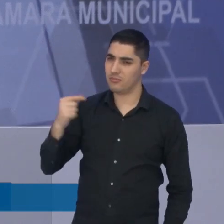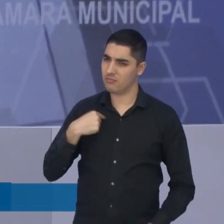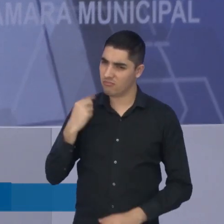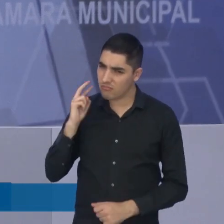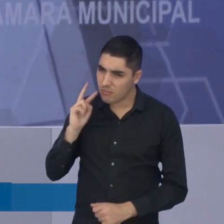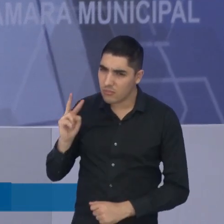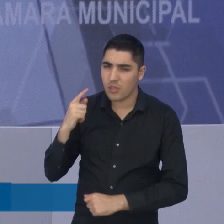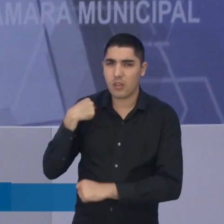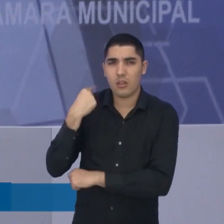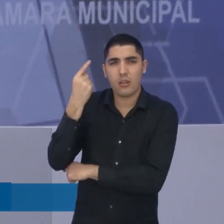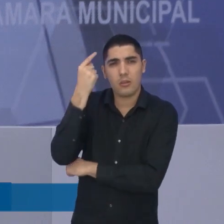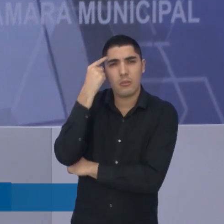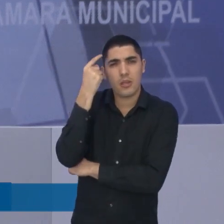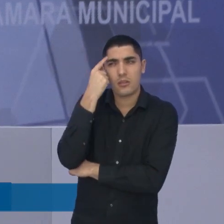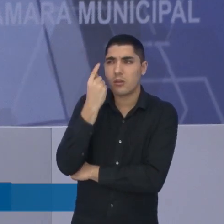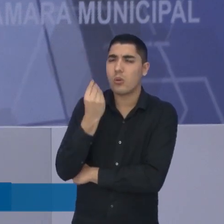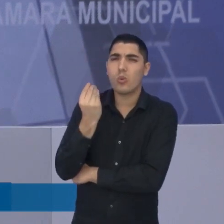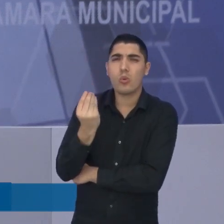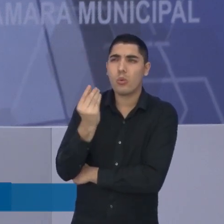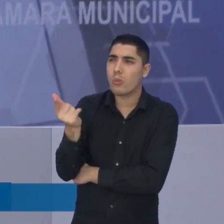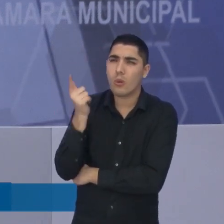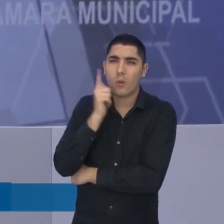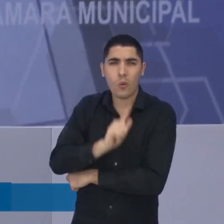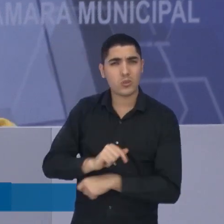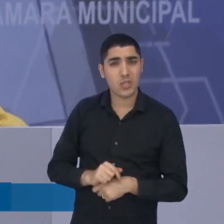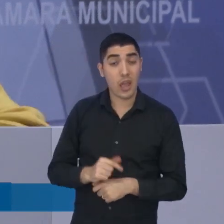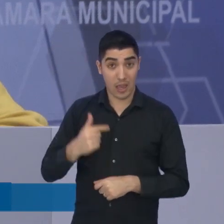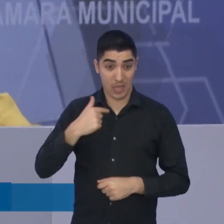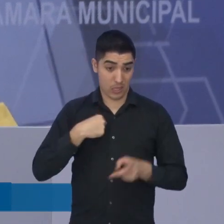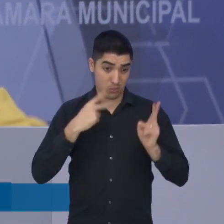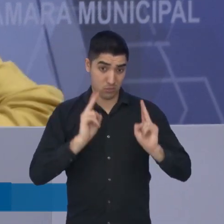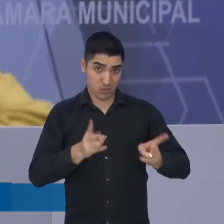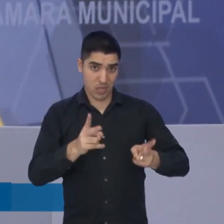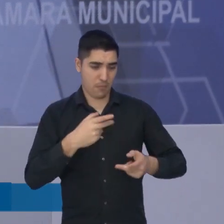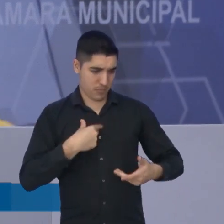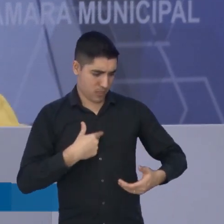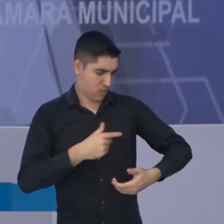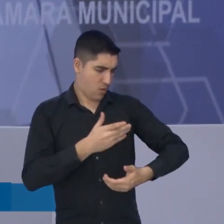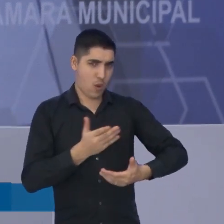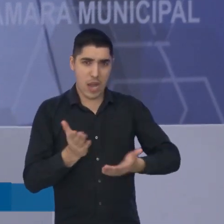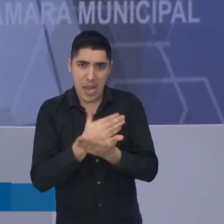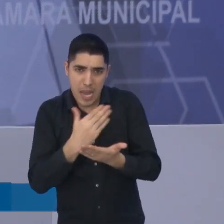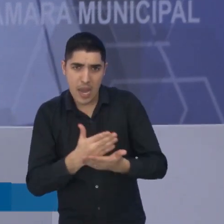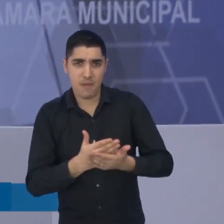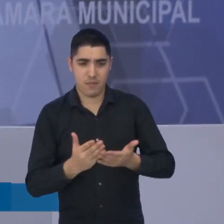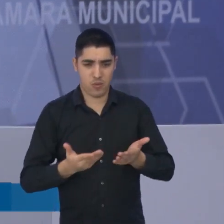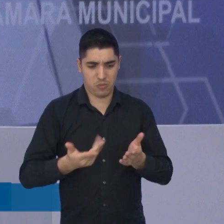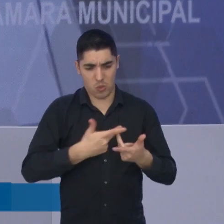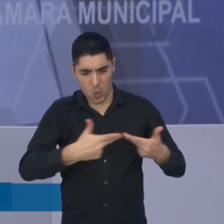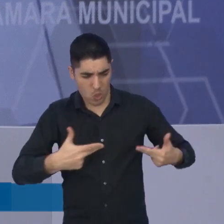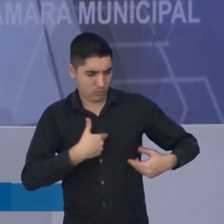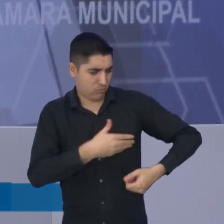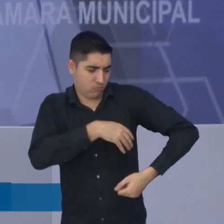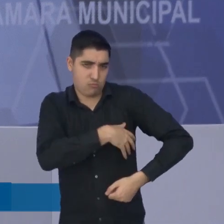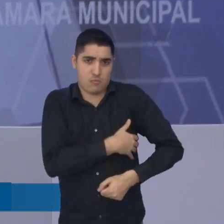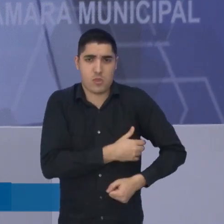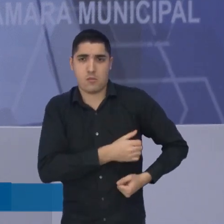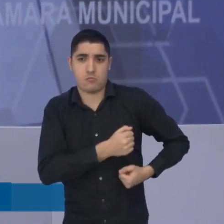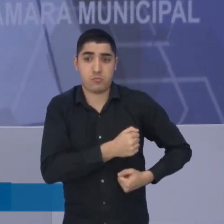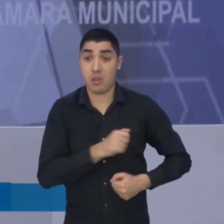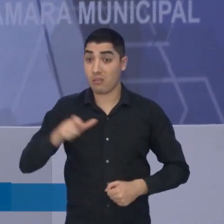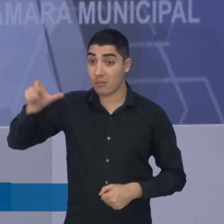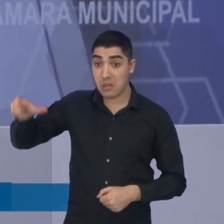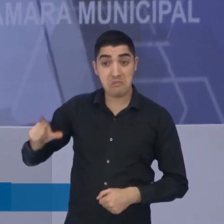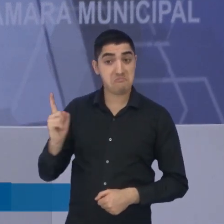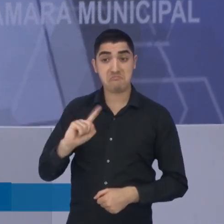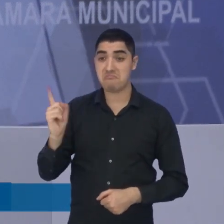pensando, gente, como ele consegue? Porque eu ia para a aula com meus apontamentos, meus livros, alguma coisa, né? E ele não, dava